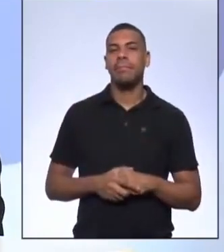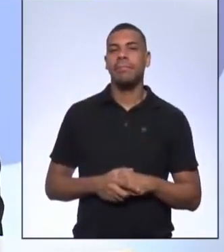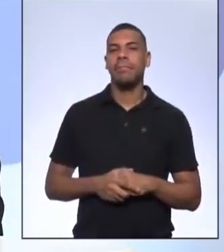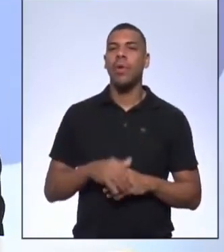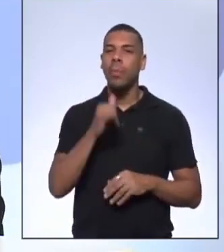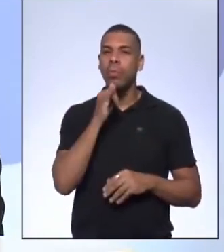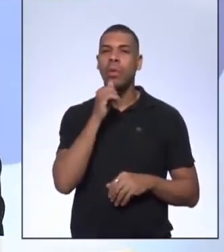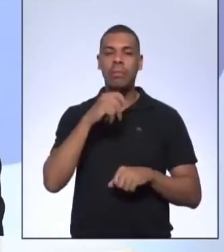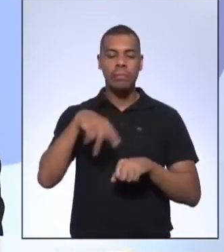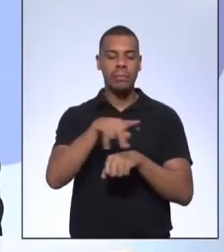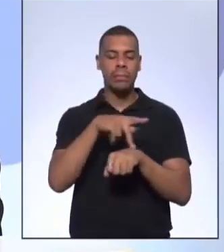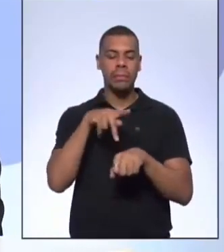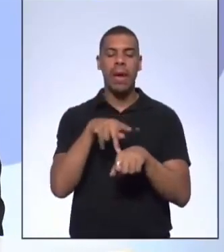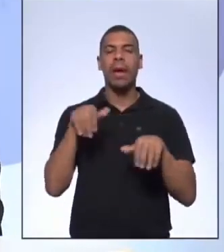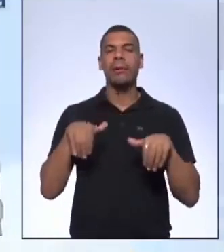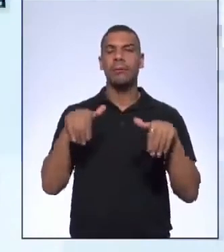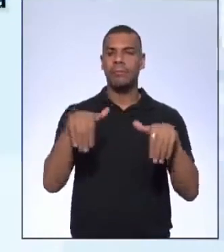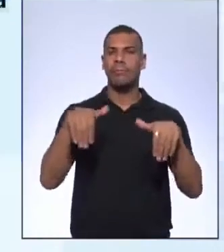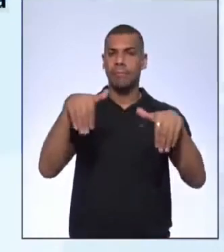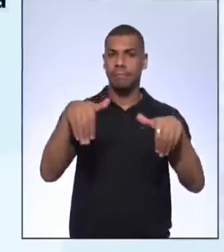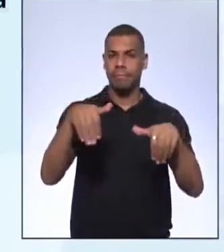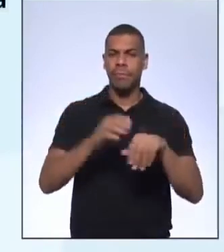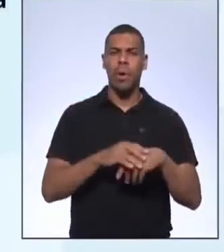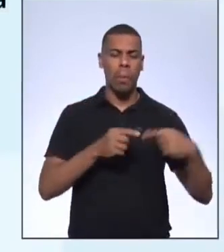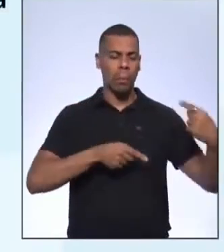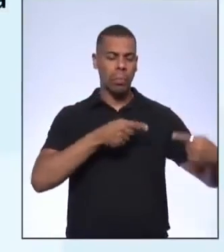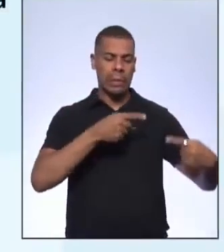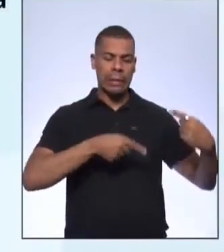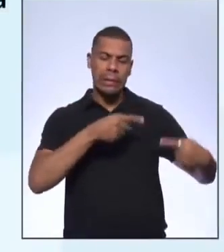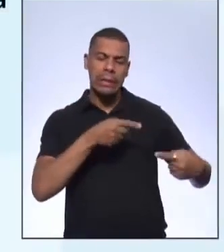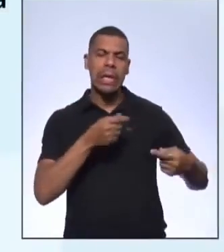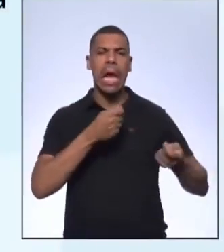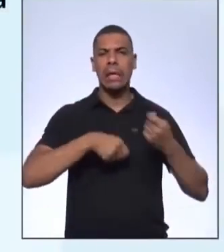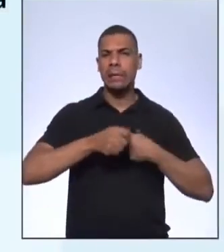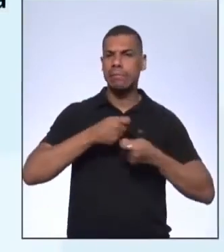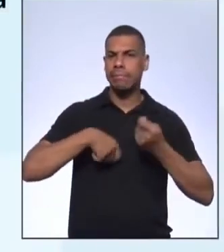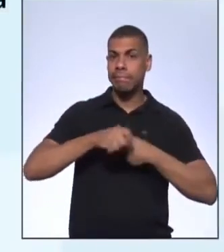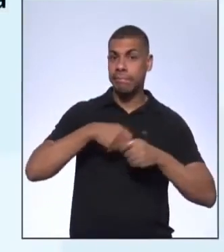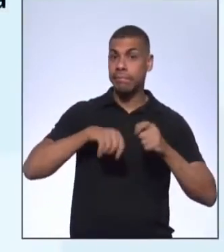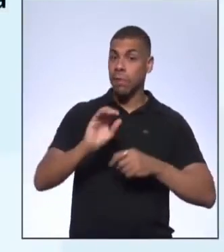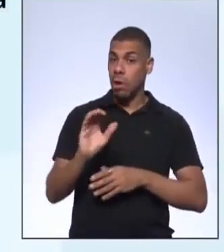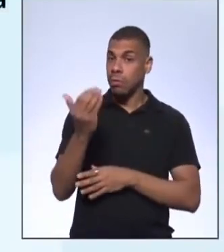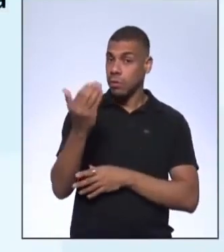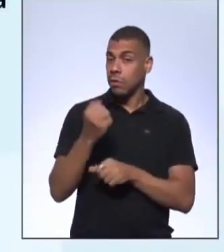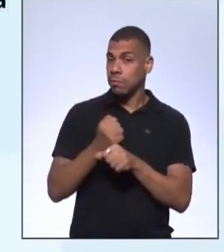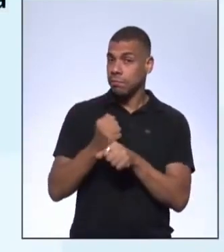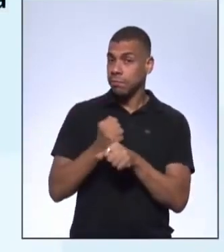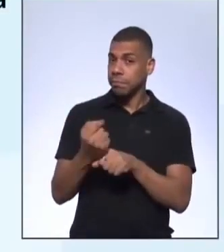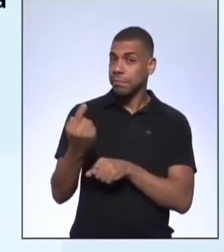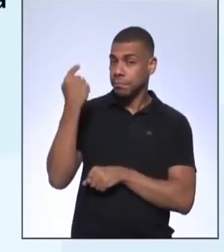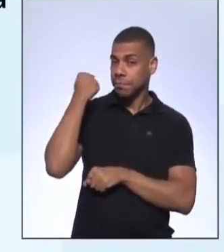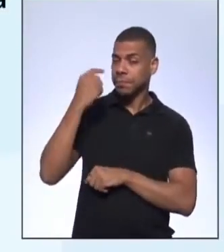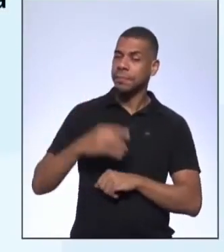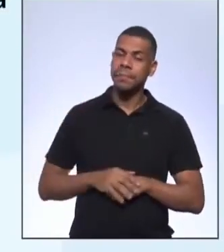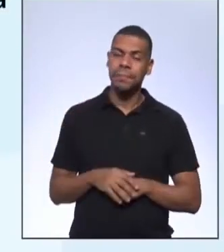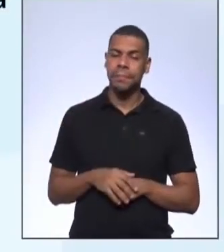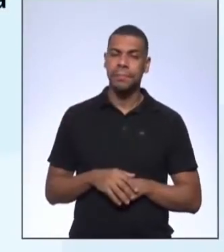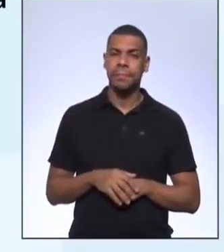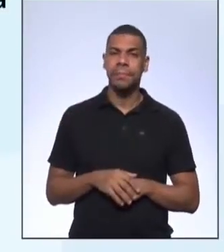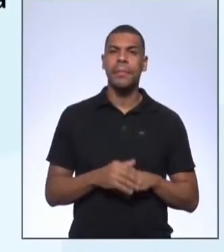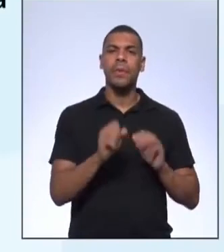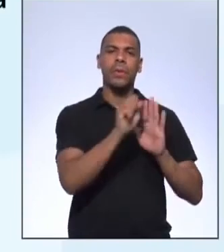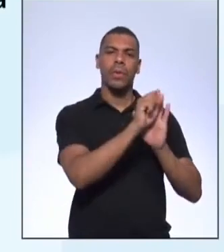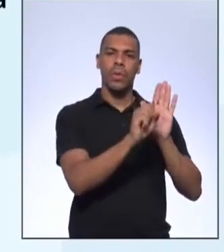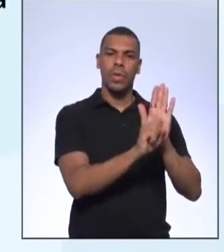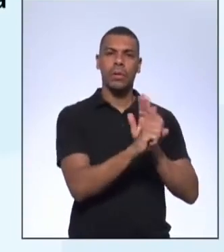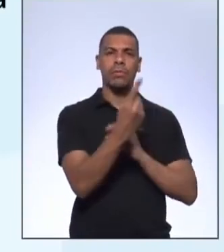em Austrália, nós temos que pensar nos processos políticos, administrativos que ocorreram lá. Então, vamos acompanhar, né? Nós temos aí no século